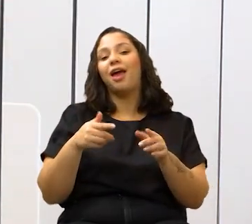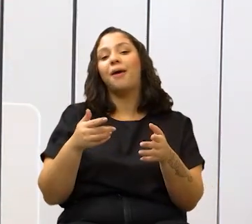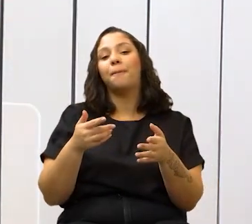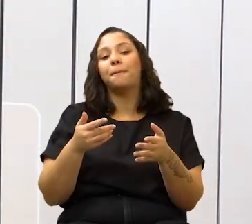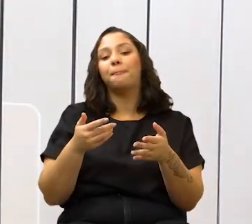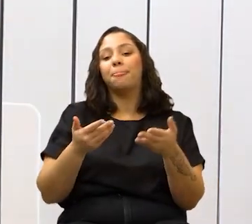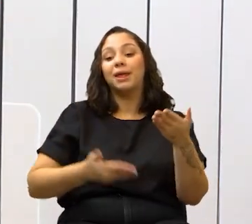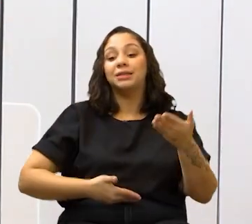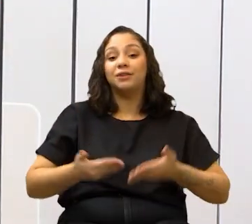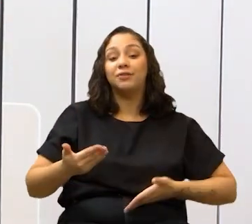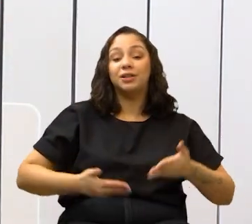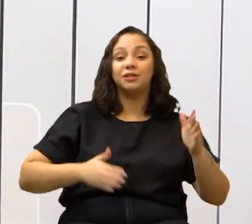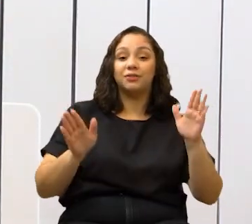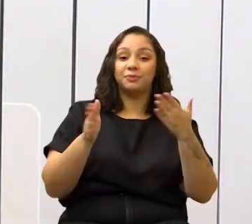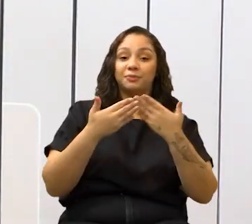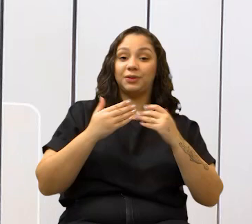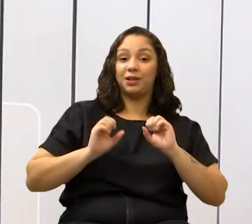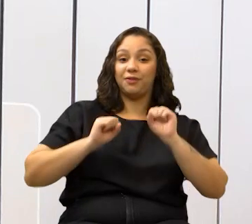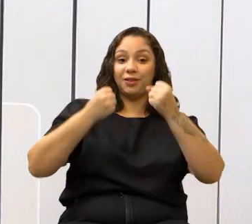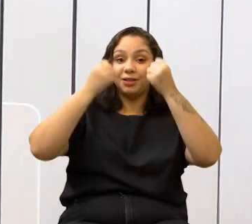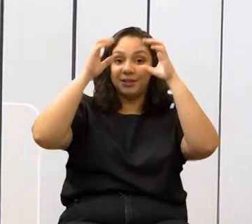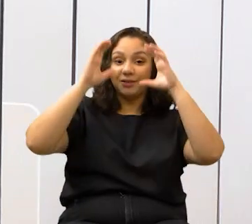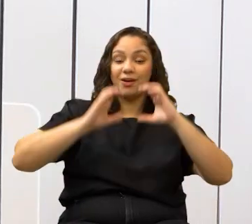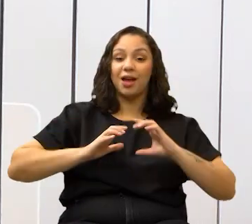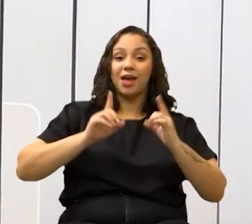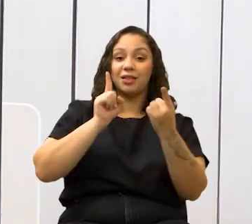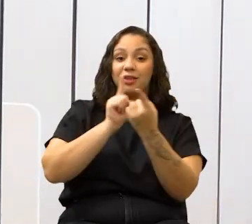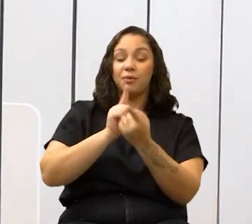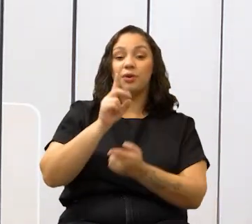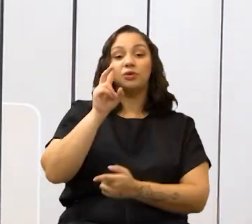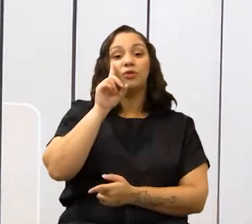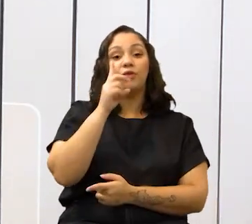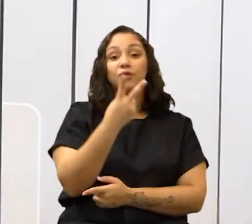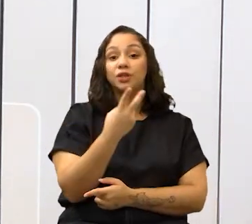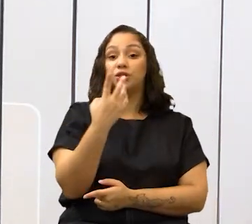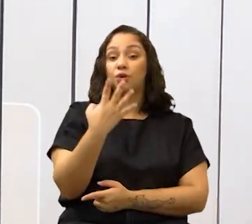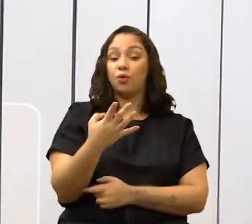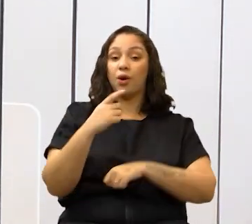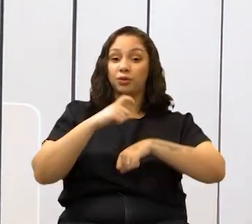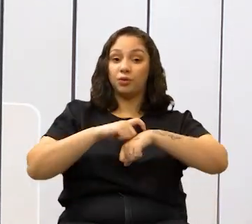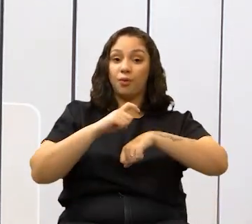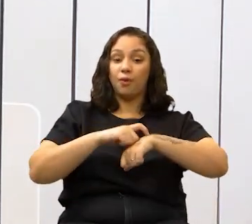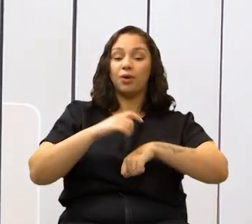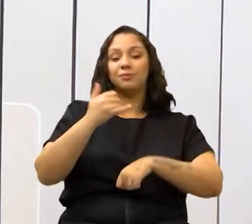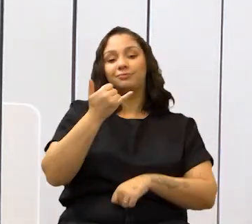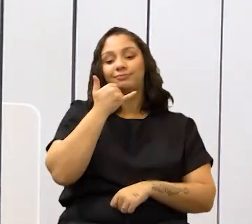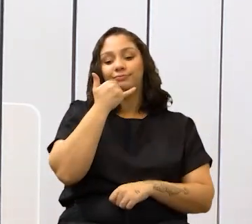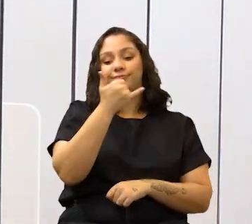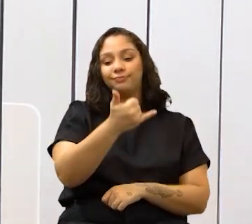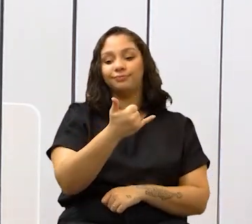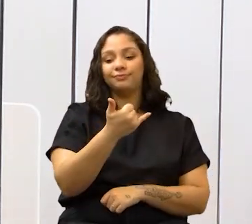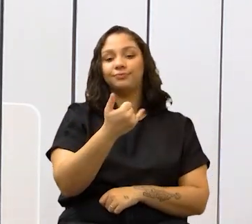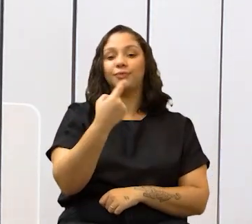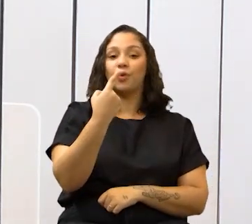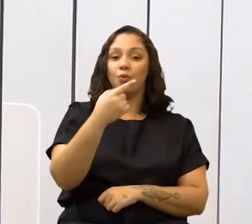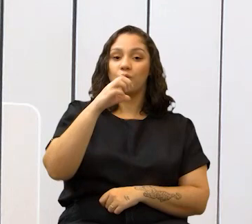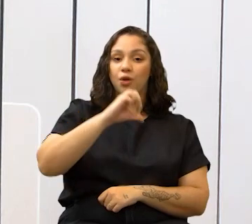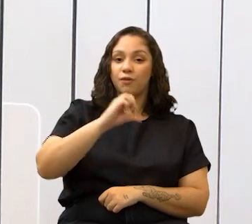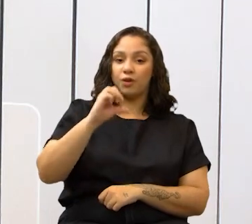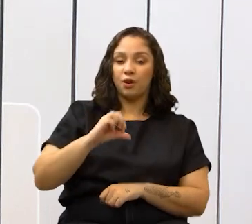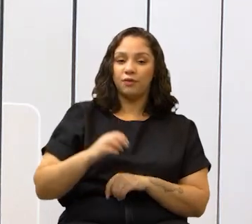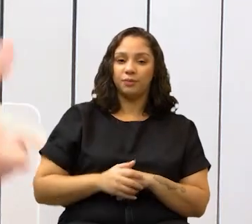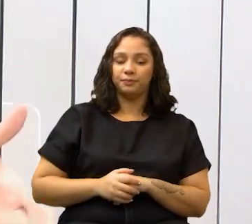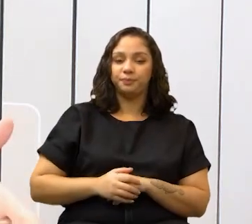dos serviços. Defesa Civil tem atendimento 24 horas com chamadas por meio do telefone